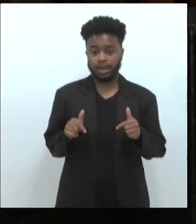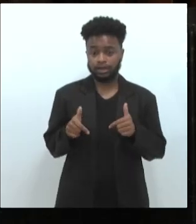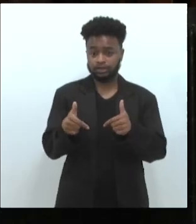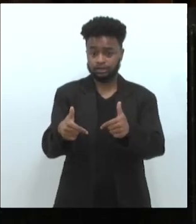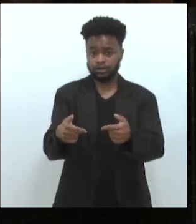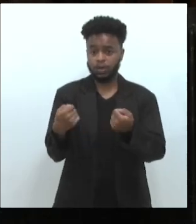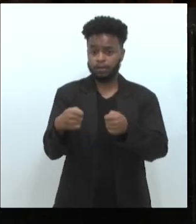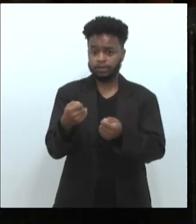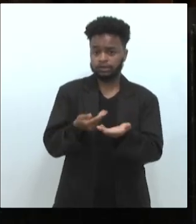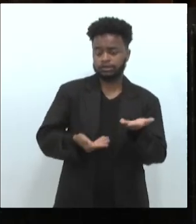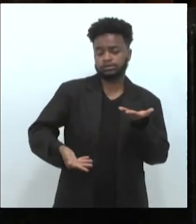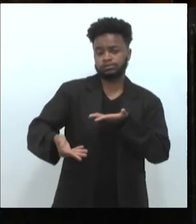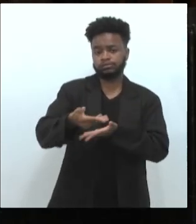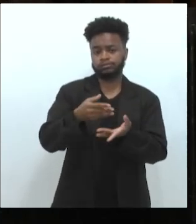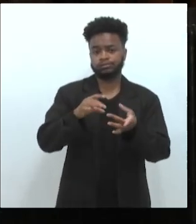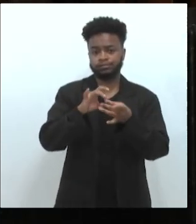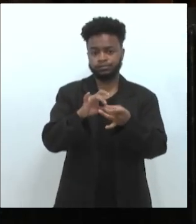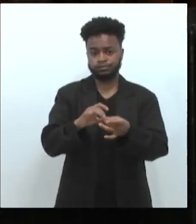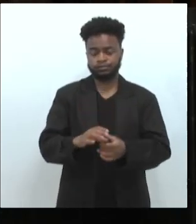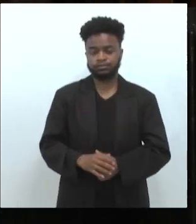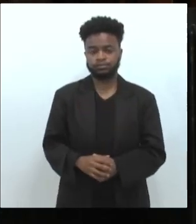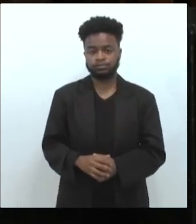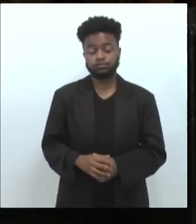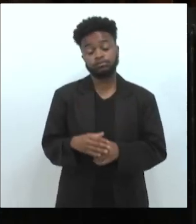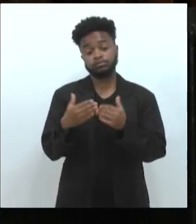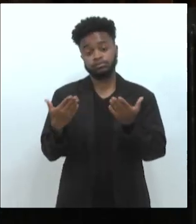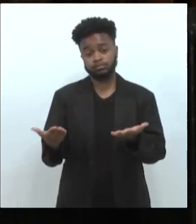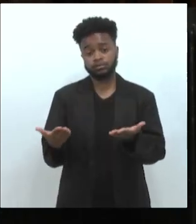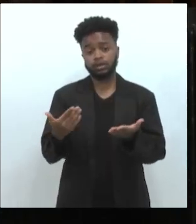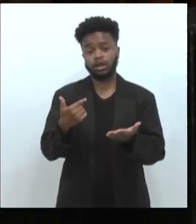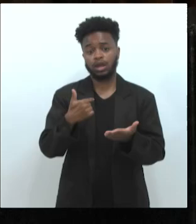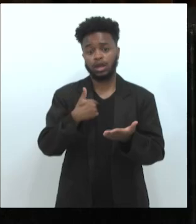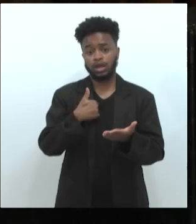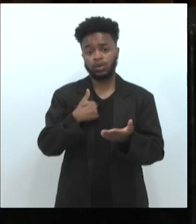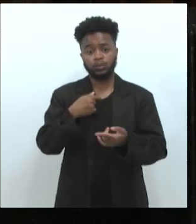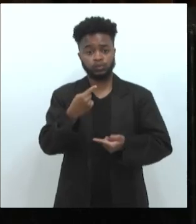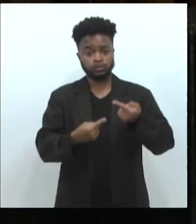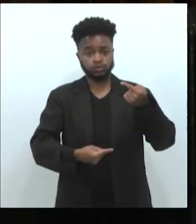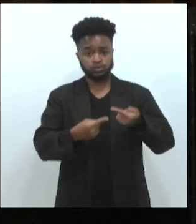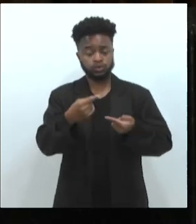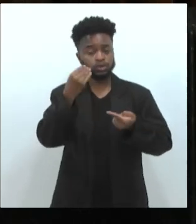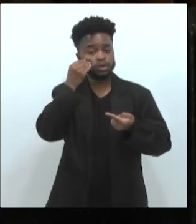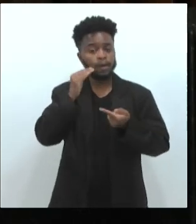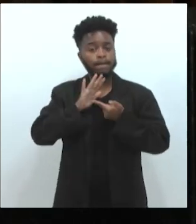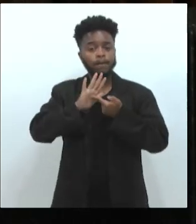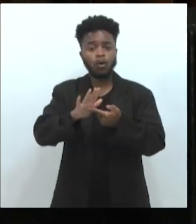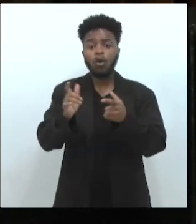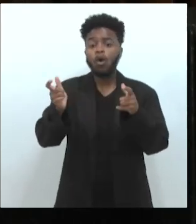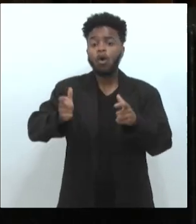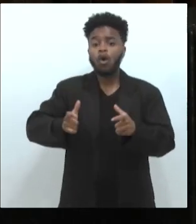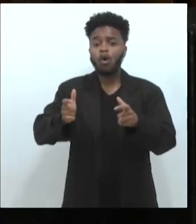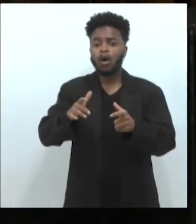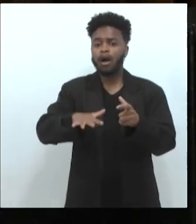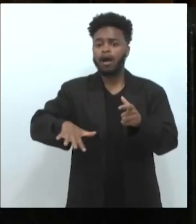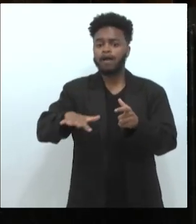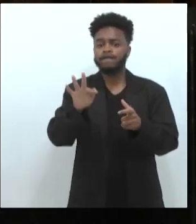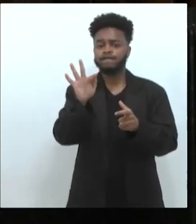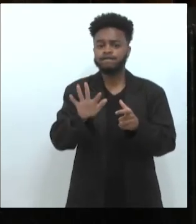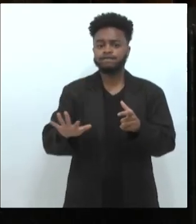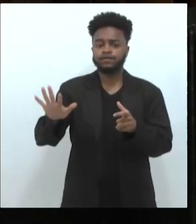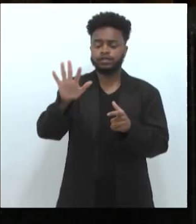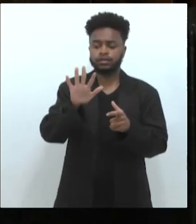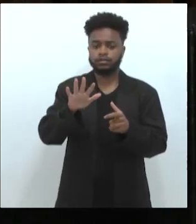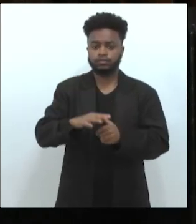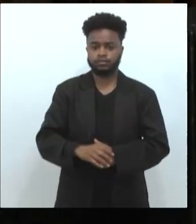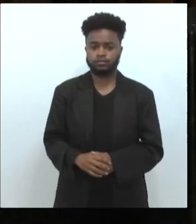um entrosamento. E eu chamo os trabalhos aonde para dizer, cadê a área federal nessa